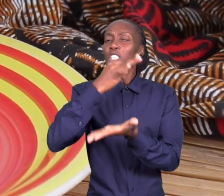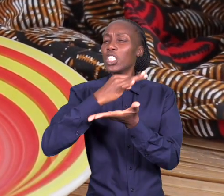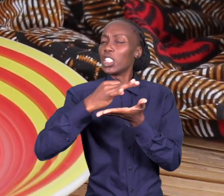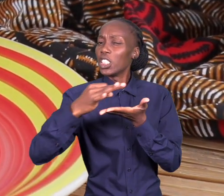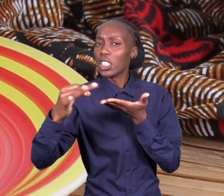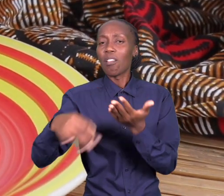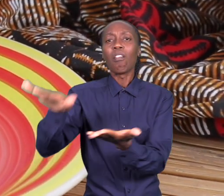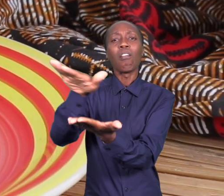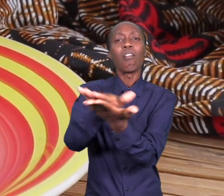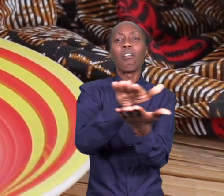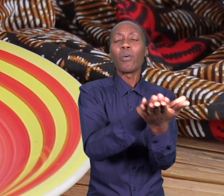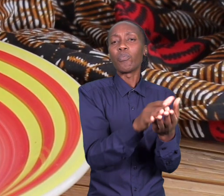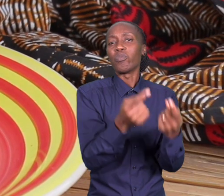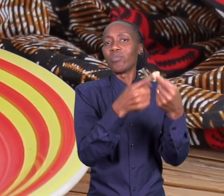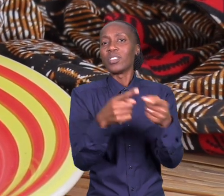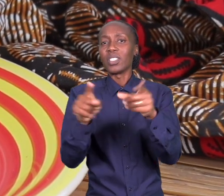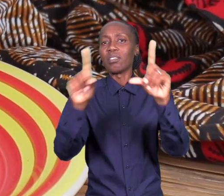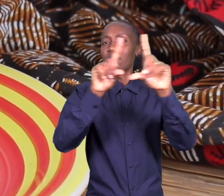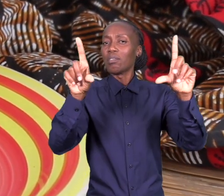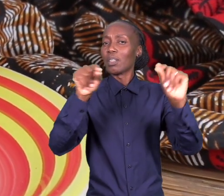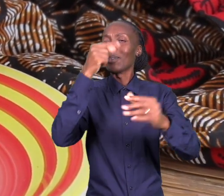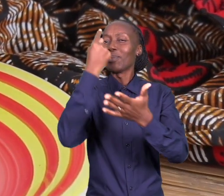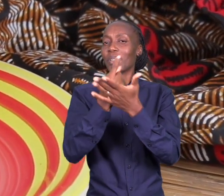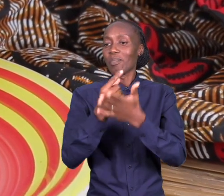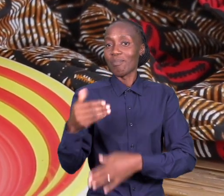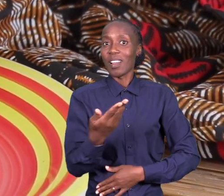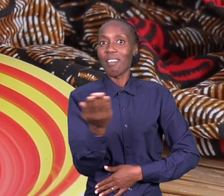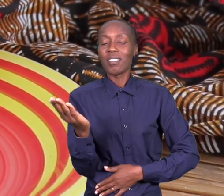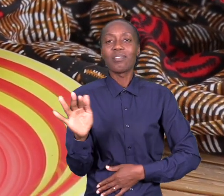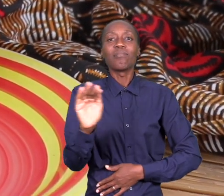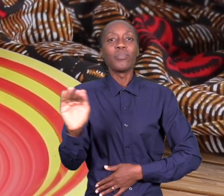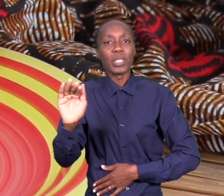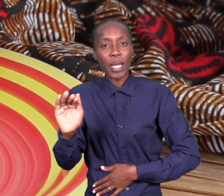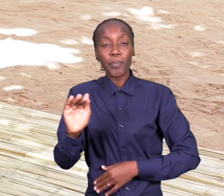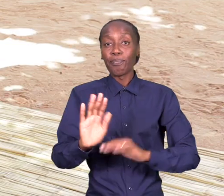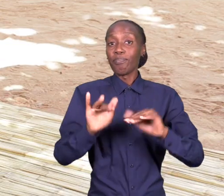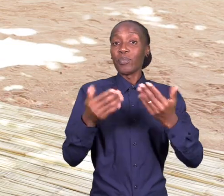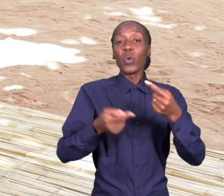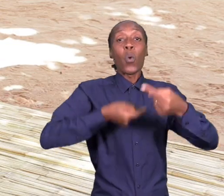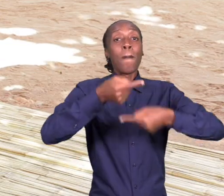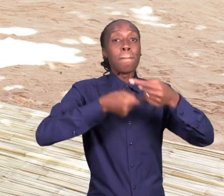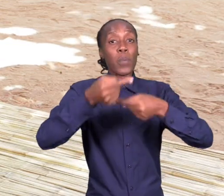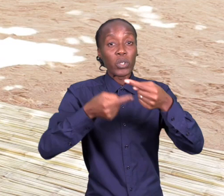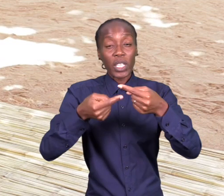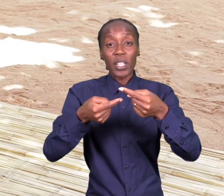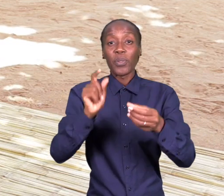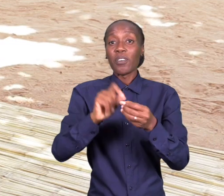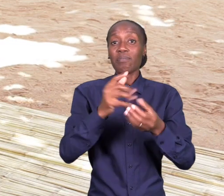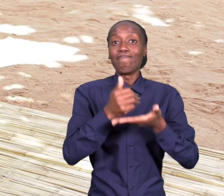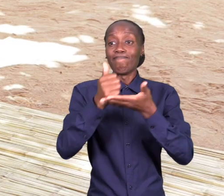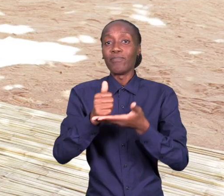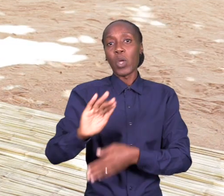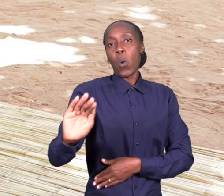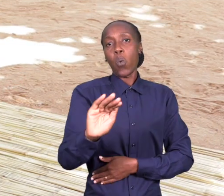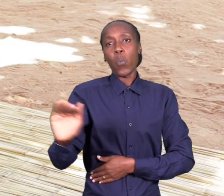enriquecidas, boas práticas de higiene e saneamento, entre outros temas relevantes. Como o projeto